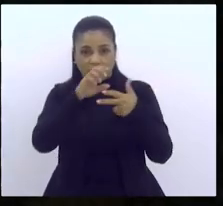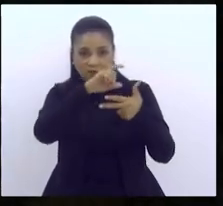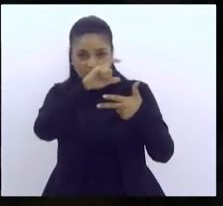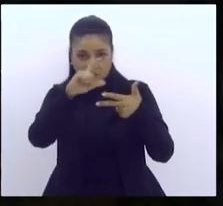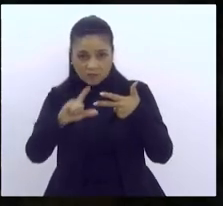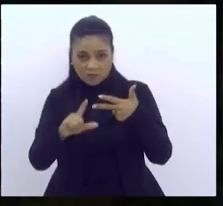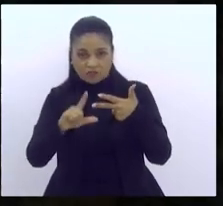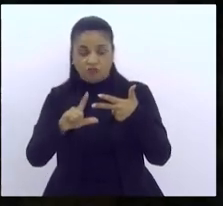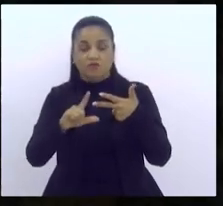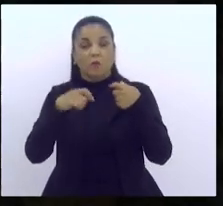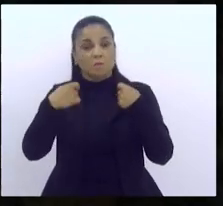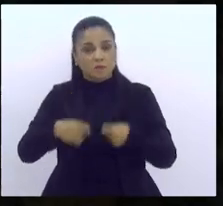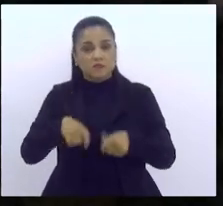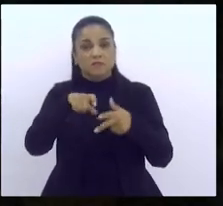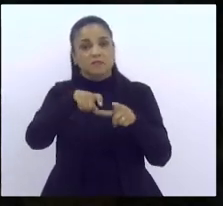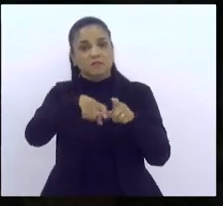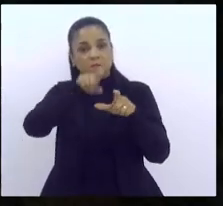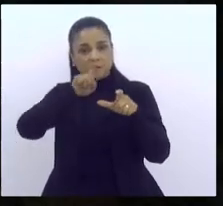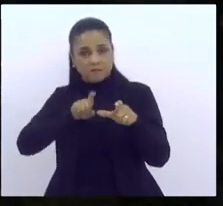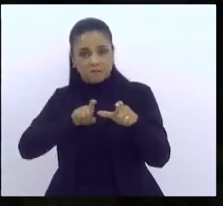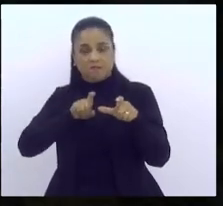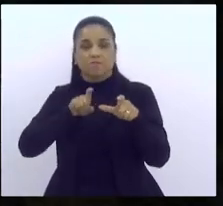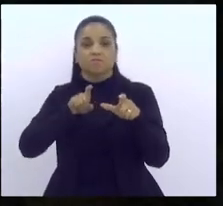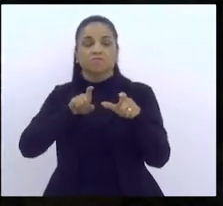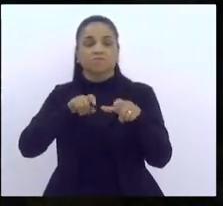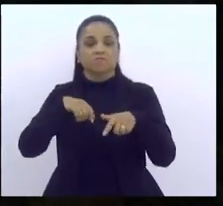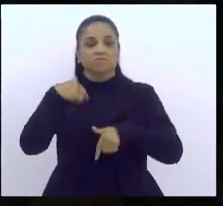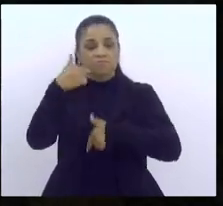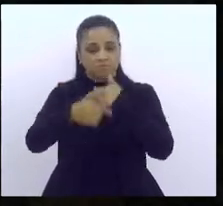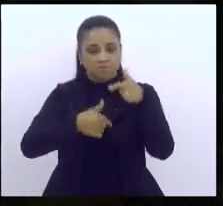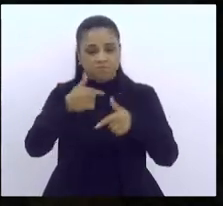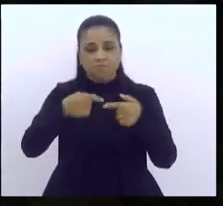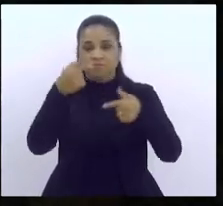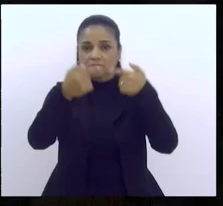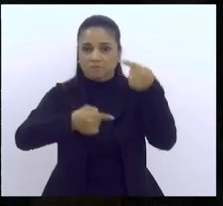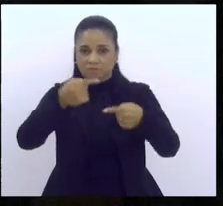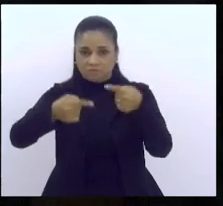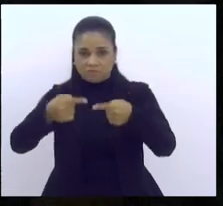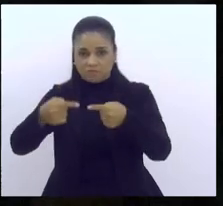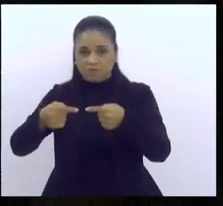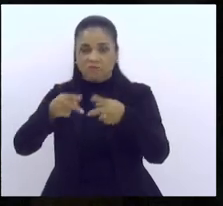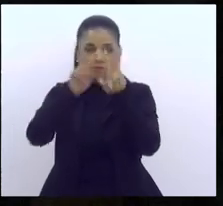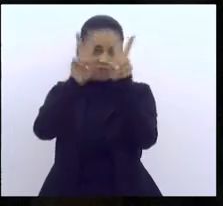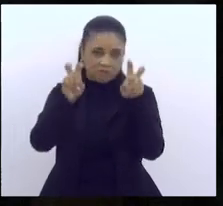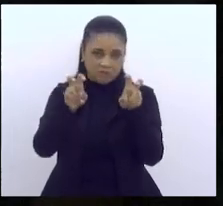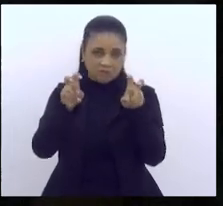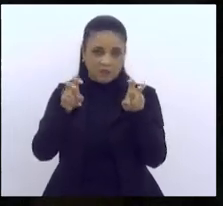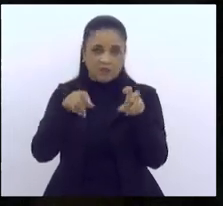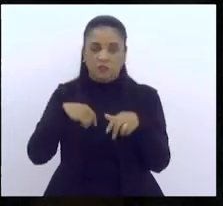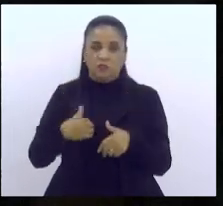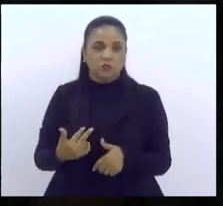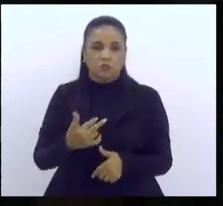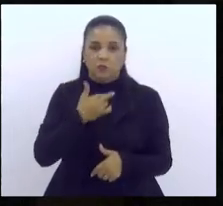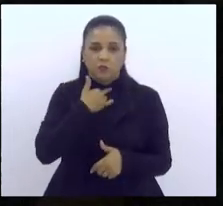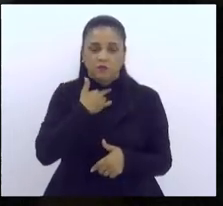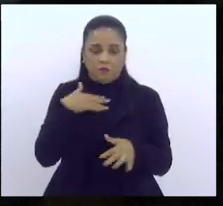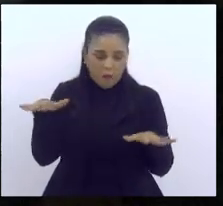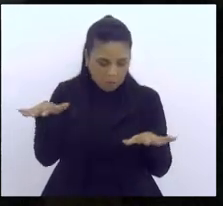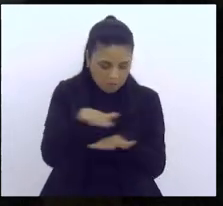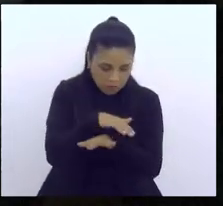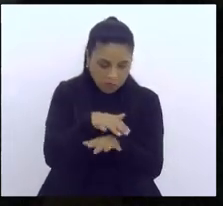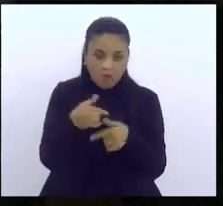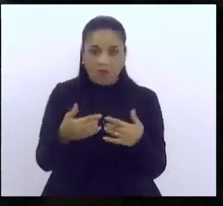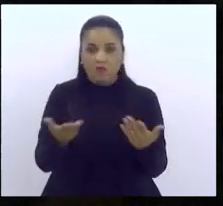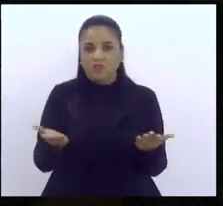que ter independência para poder discutir uma matéria como essa. Nós não podemos ficar refém, né, do momento que estamos